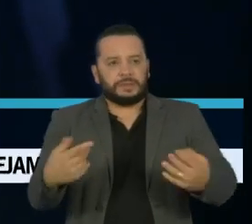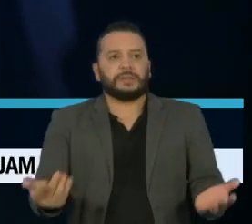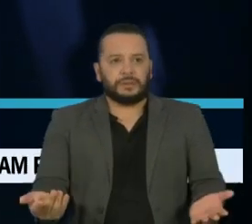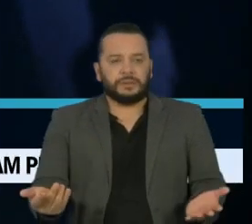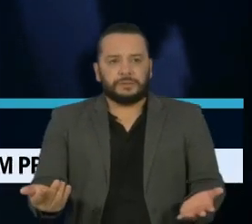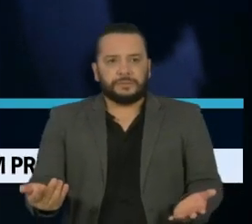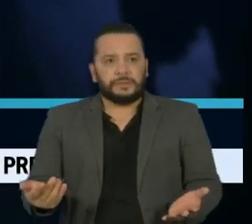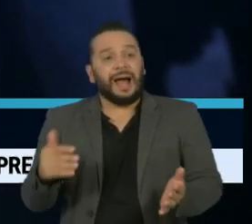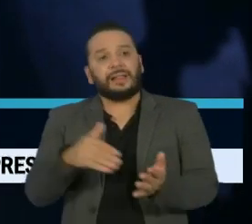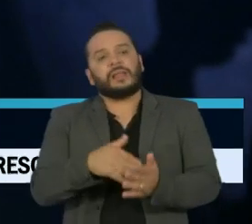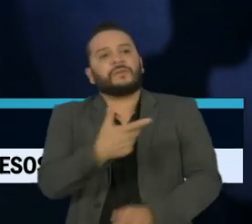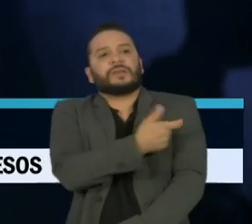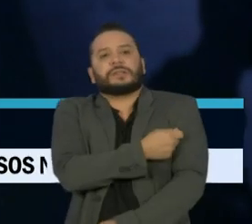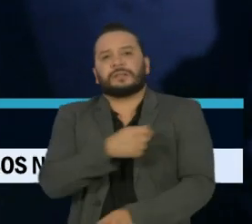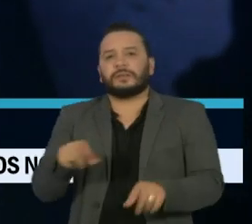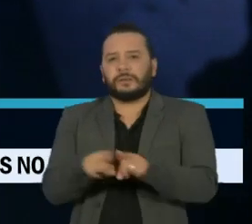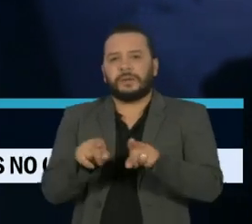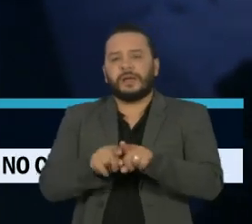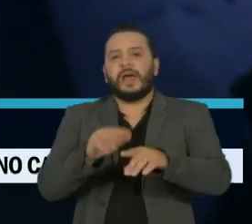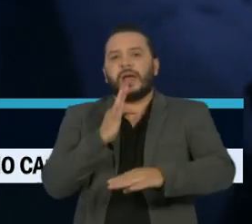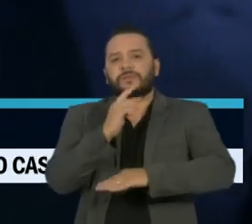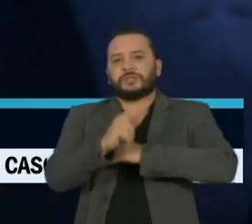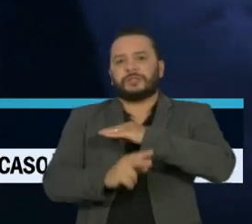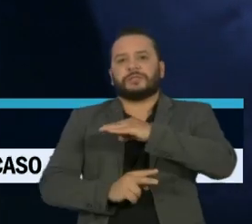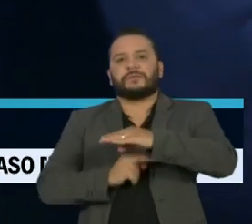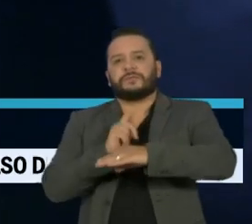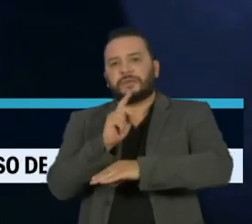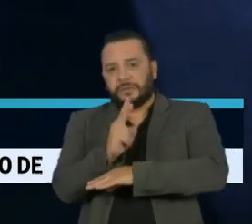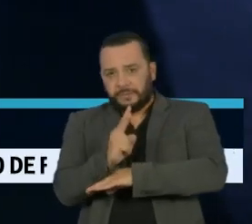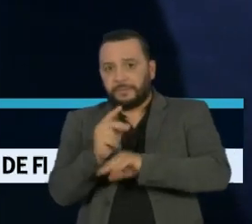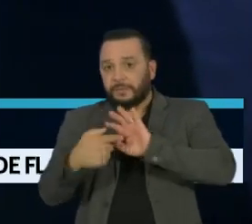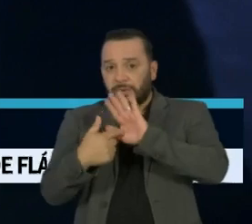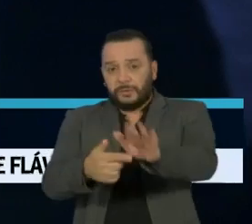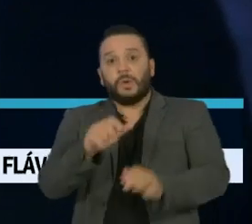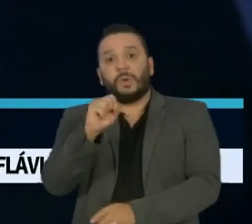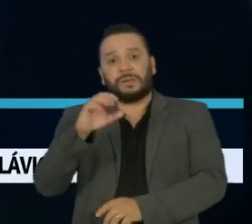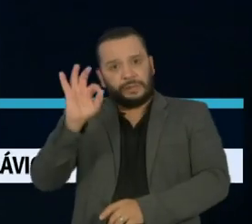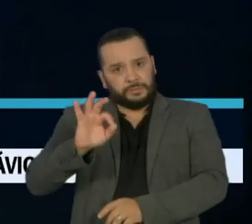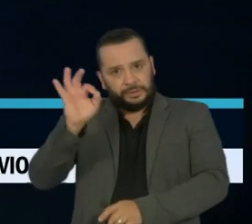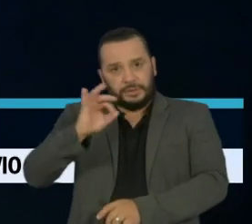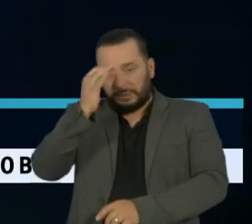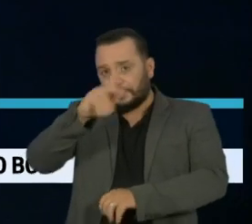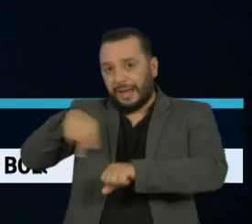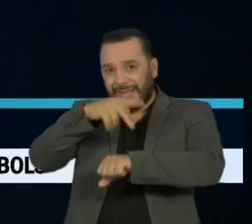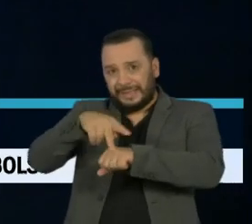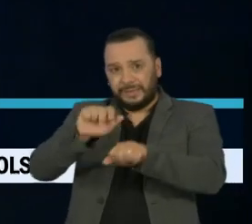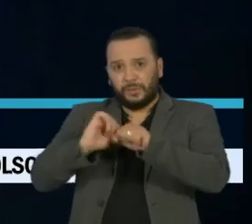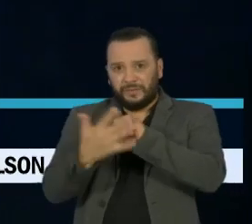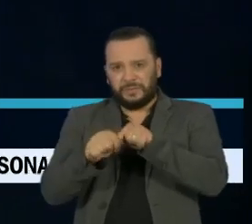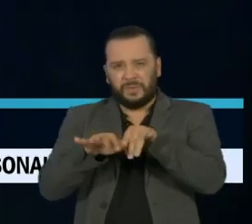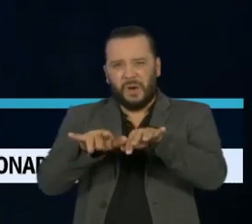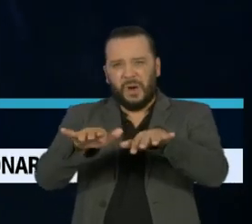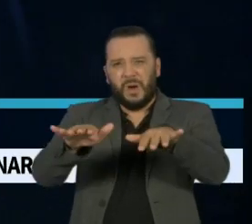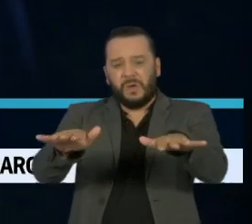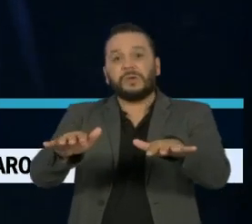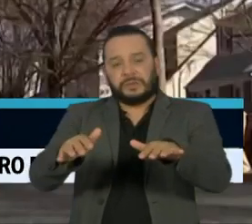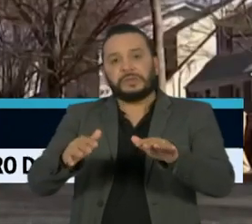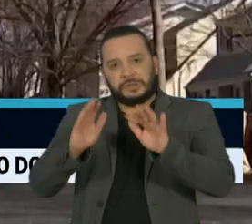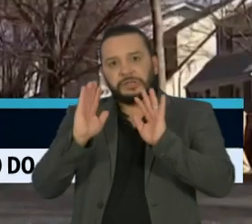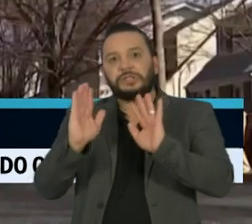Uma pesquisa da Fundação Getúlio Vargas mostrou que 80% dos países mais afetados pela pandemia de Covid-19 adotaram